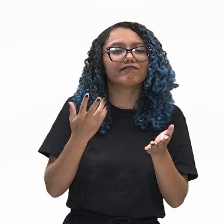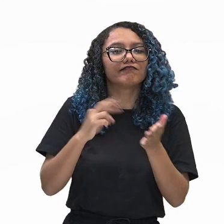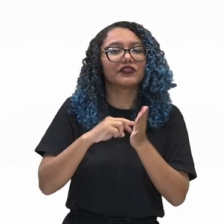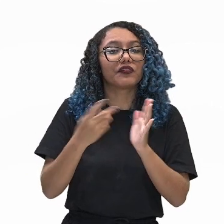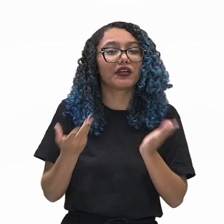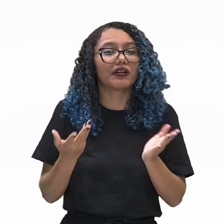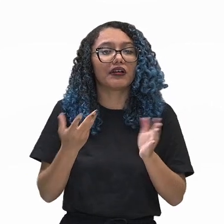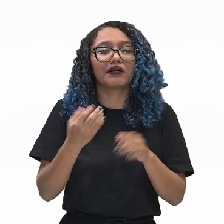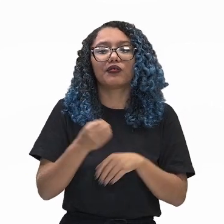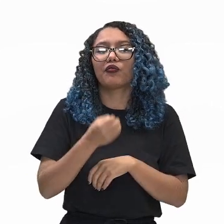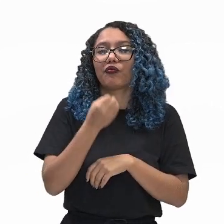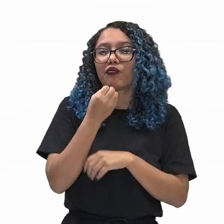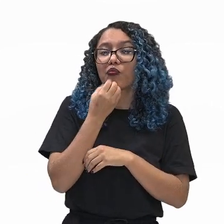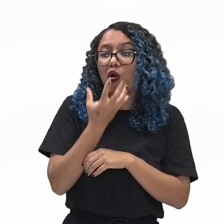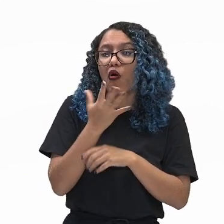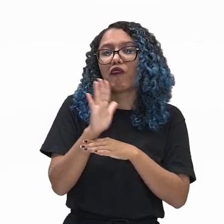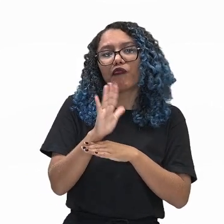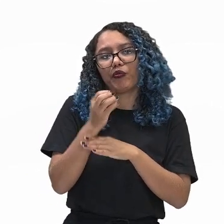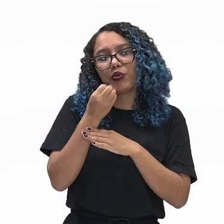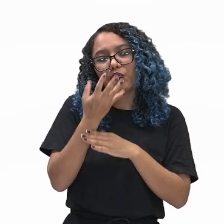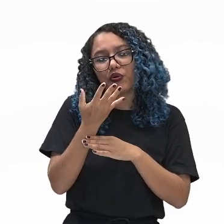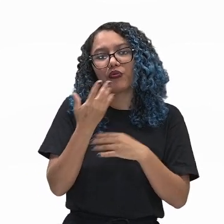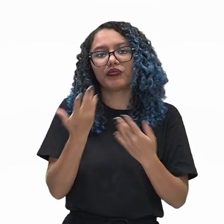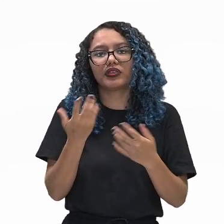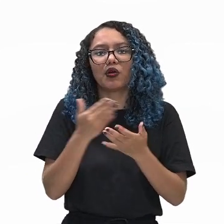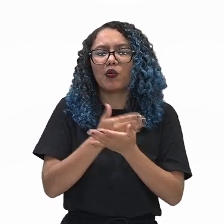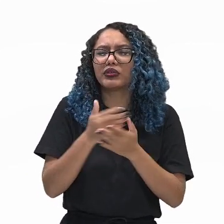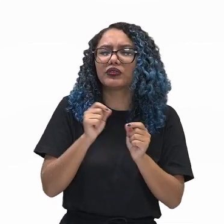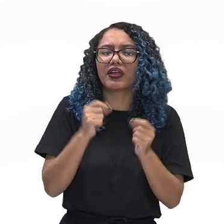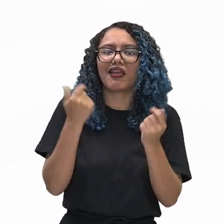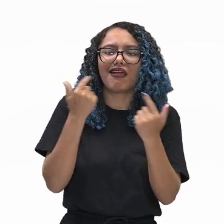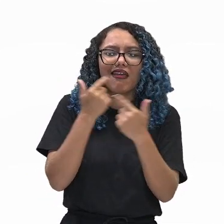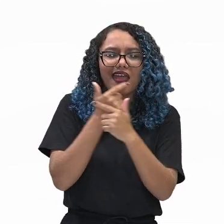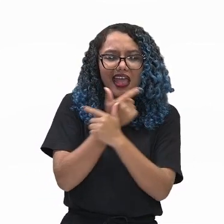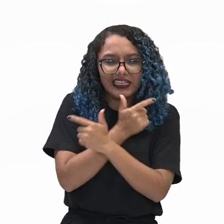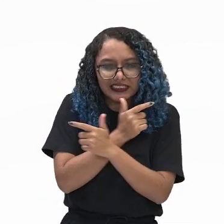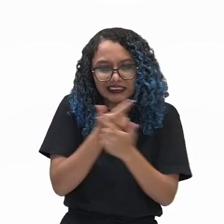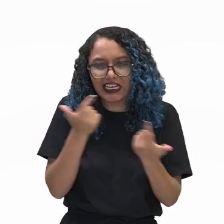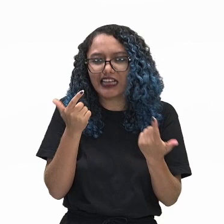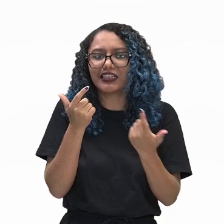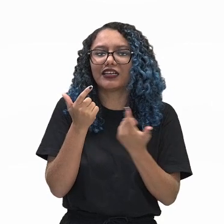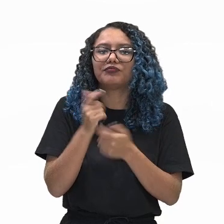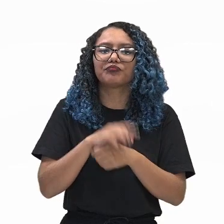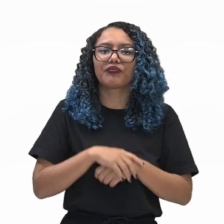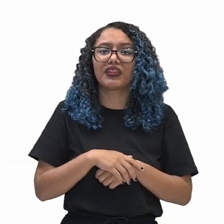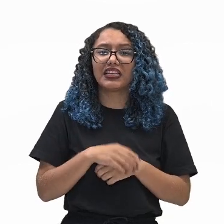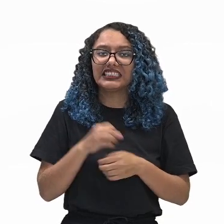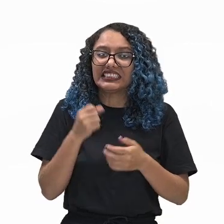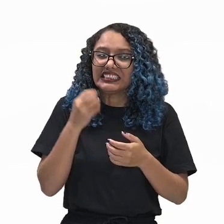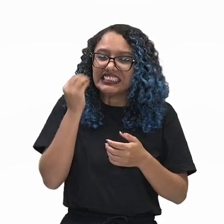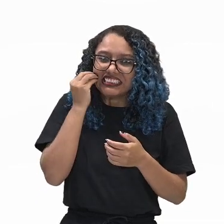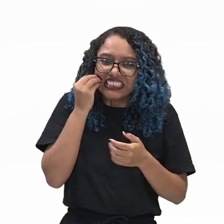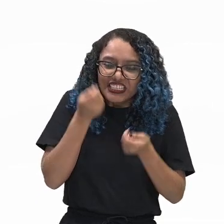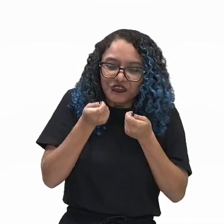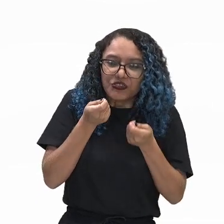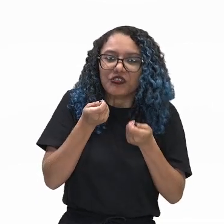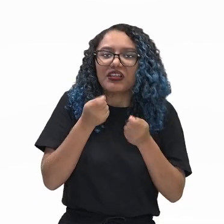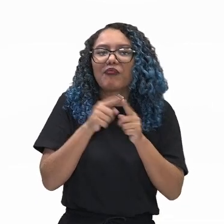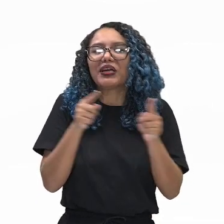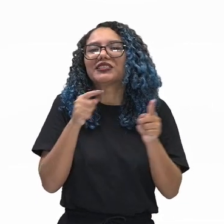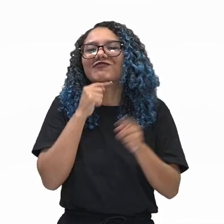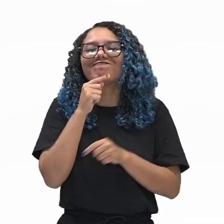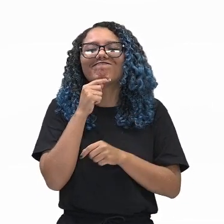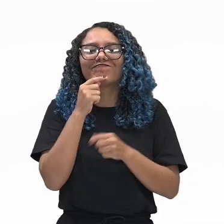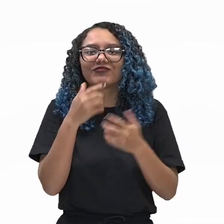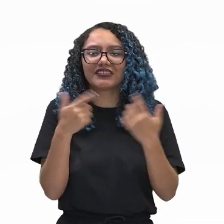a começar com a risada incontrolável de Arthur, que mesmo lutando não tem qualquer controle sobre isso. E o